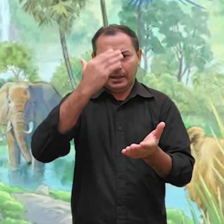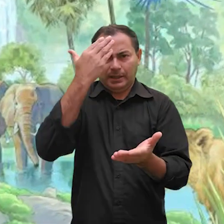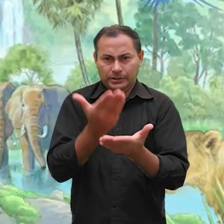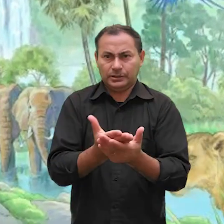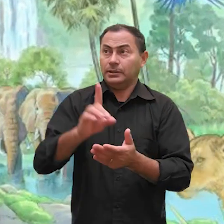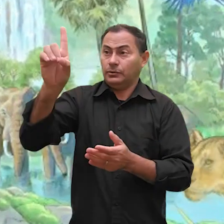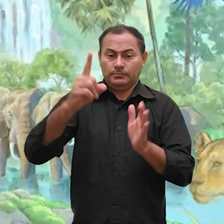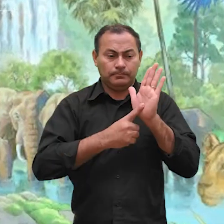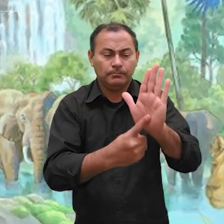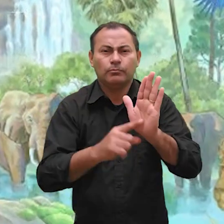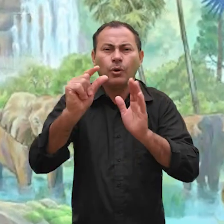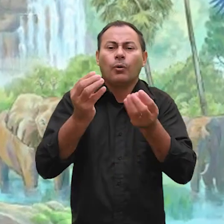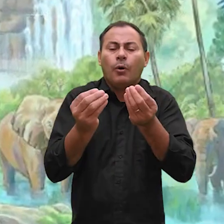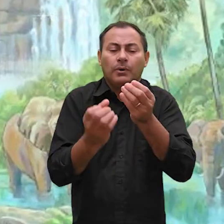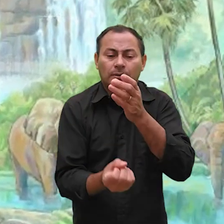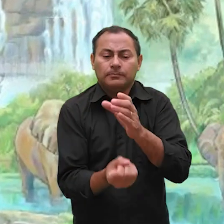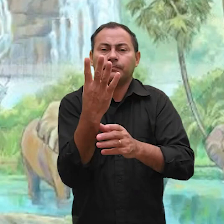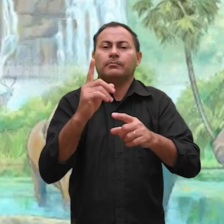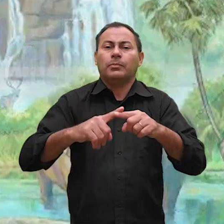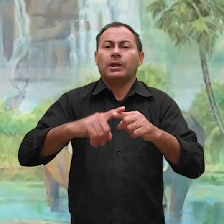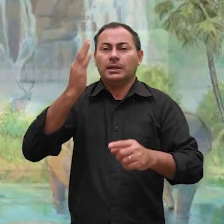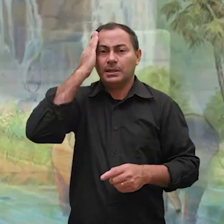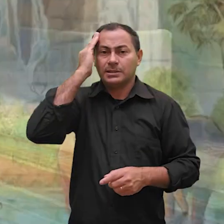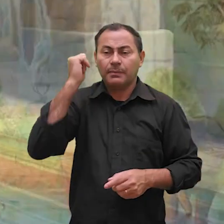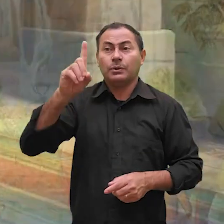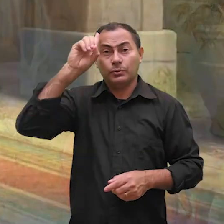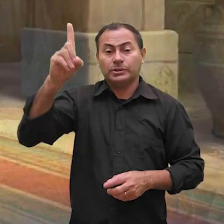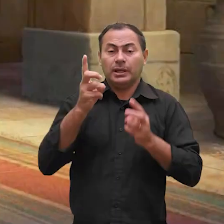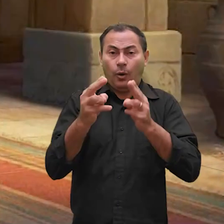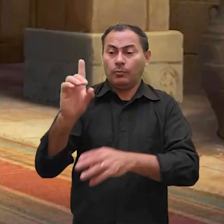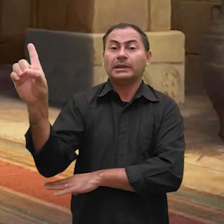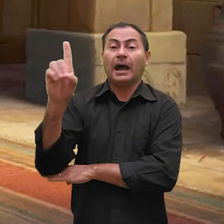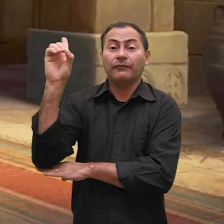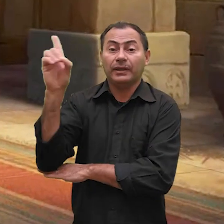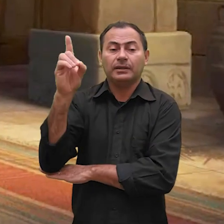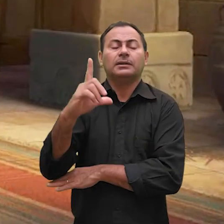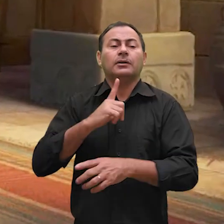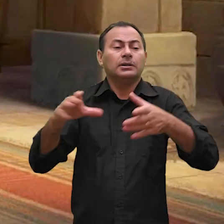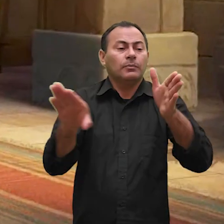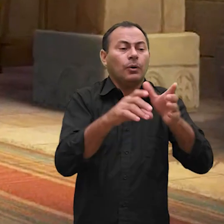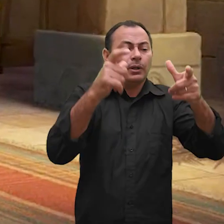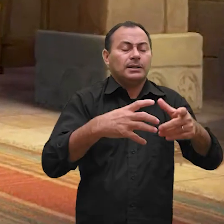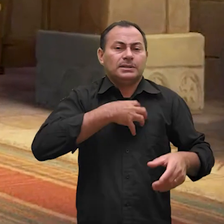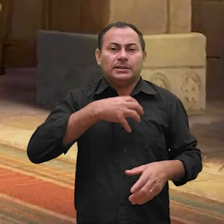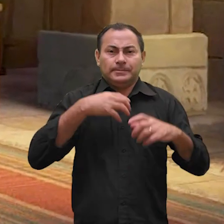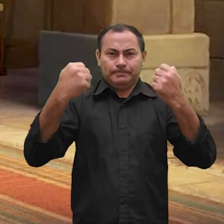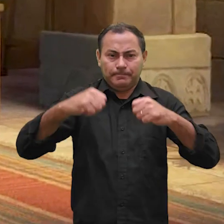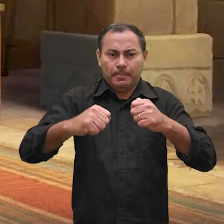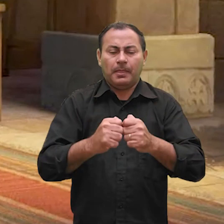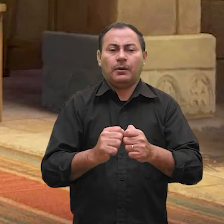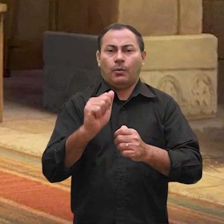Gênesis, creio que Deus nos revela um pouco sobre como foi a criação, porque Ele sabe que um dia, assim como Davi, chegaremos a um lugar onde iremos